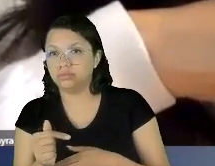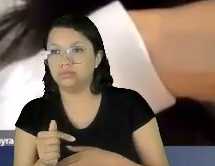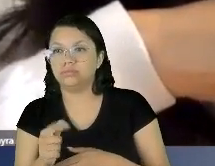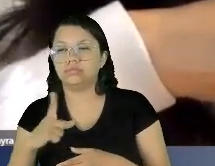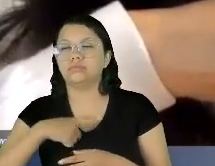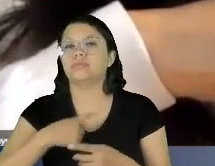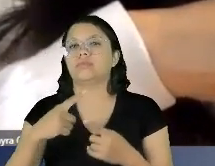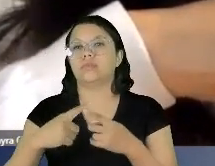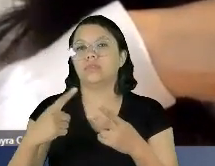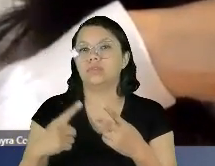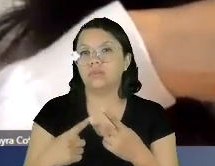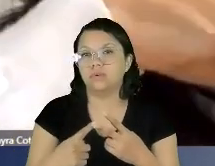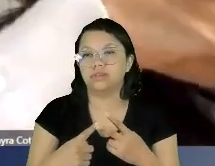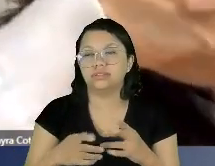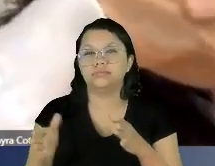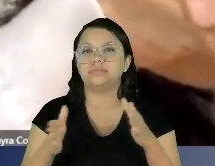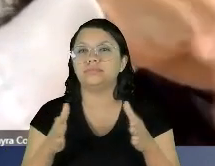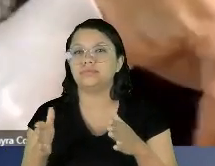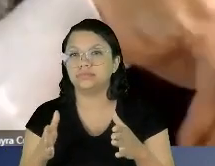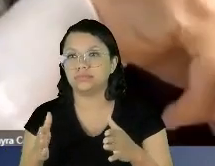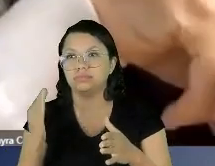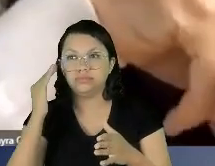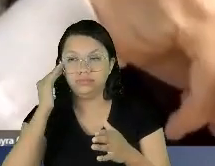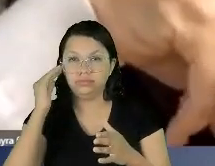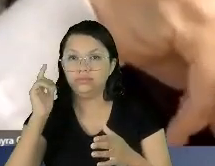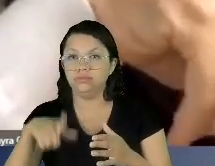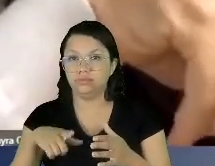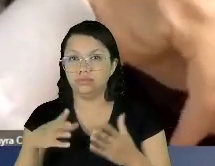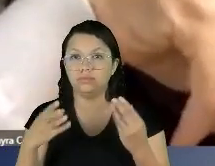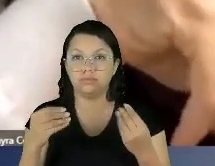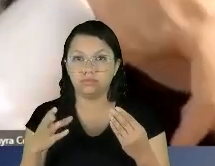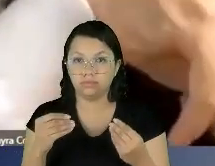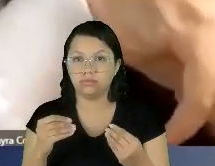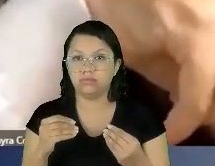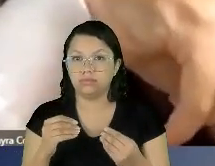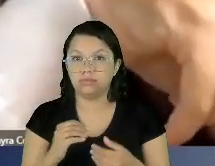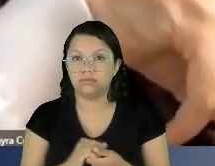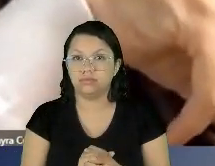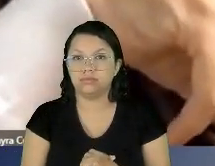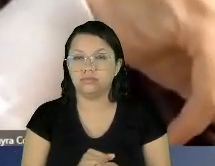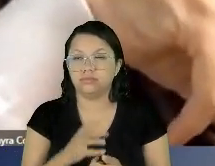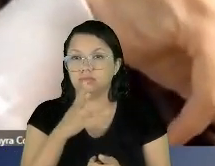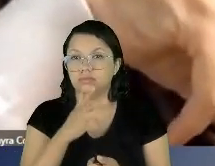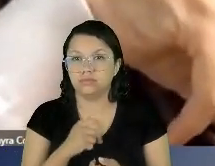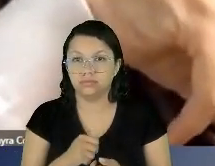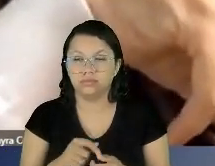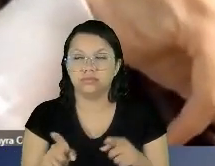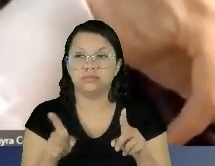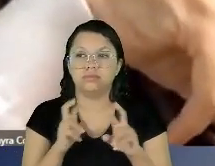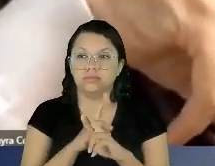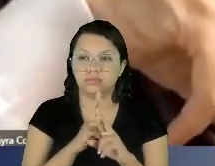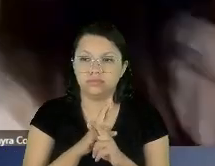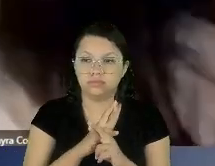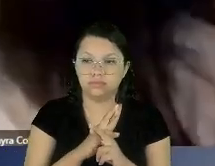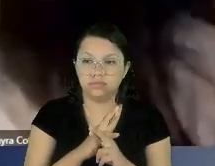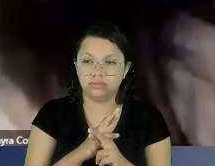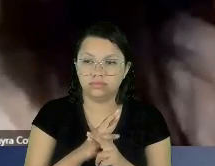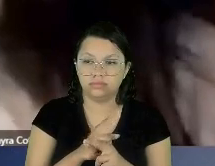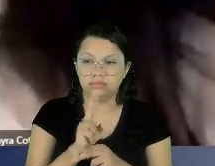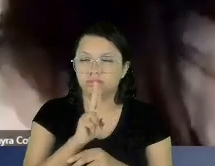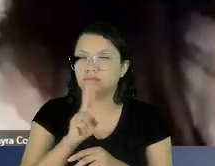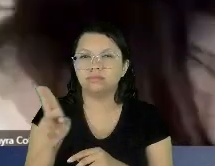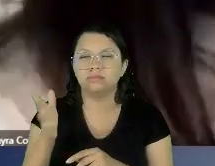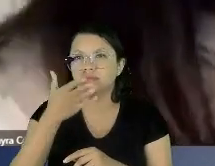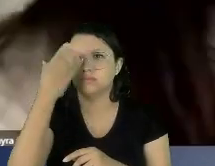rumorosos de 2017, nós temos 2 casos que eu entendi como bastante rumorosos, que foi